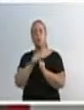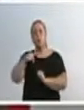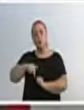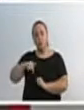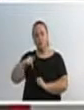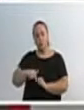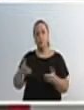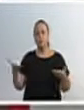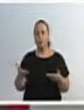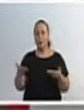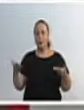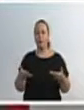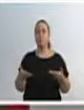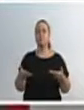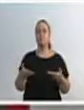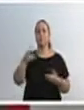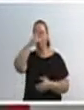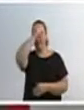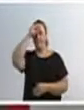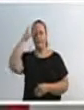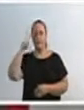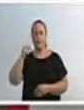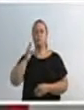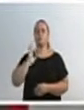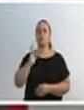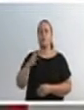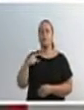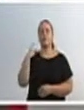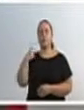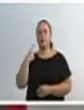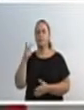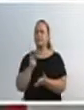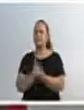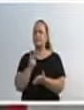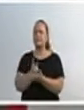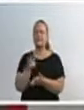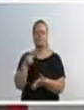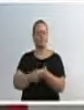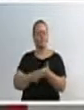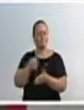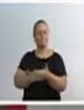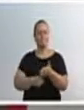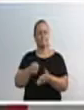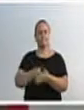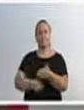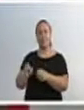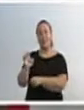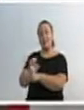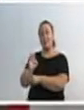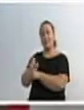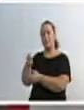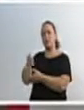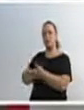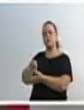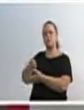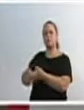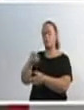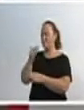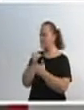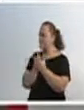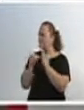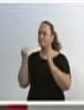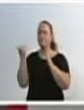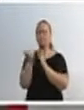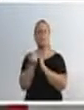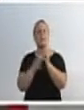vereador e prefeito, sempre cobrando do Estado mais segurança, com todas as